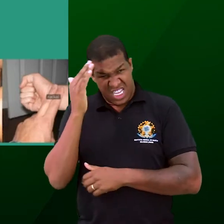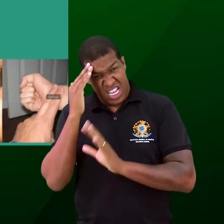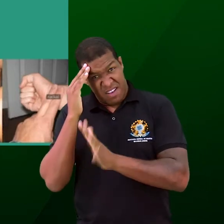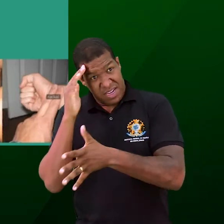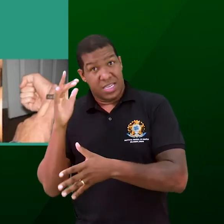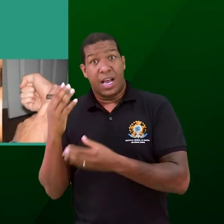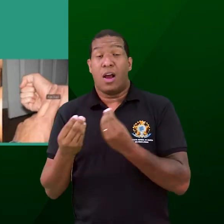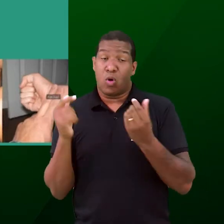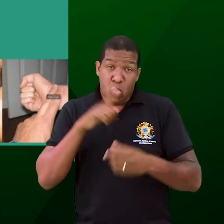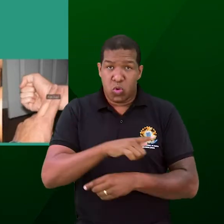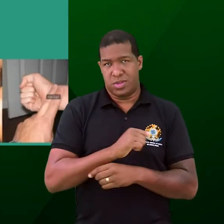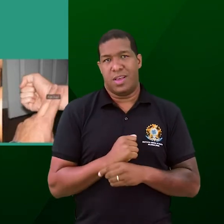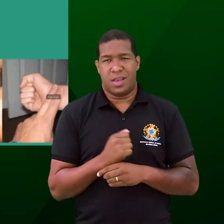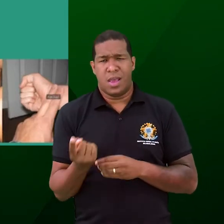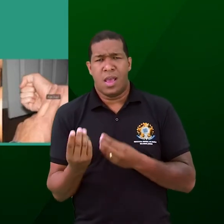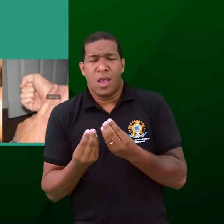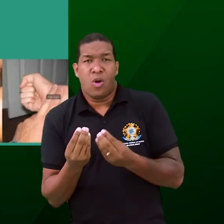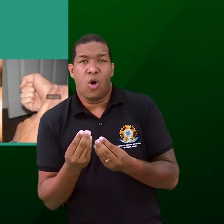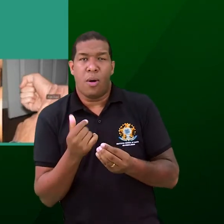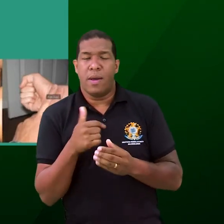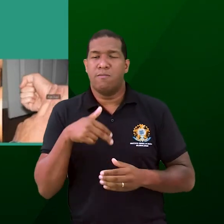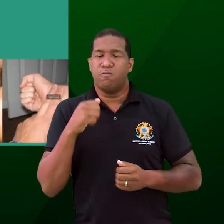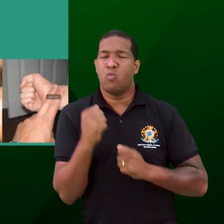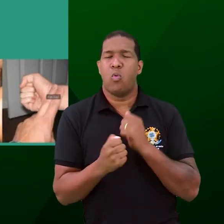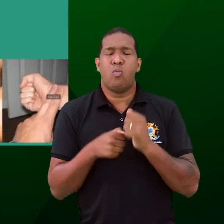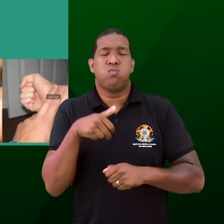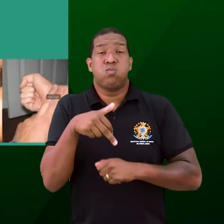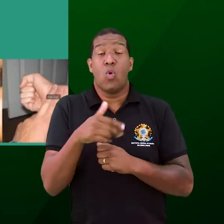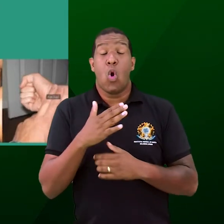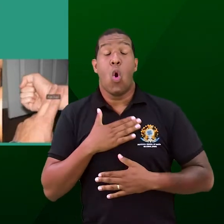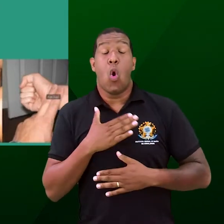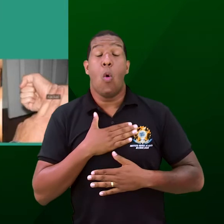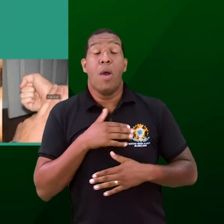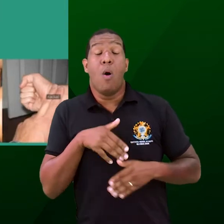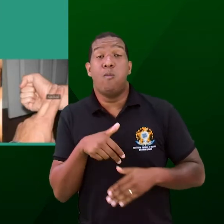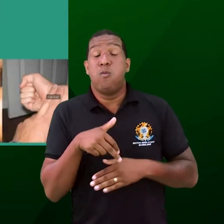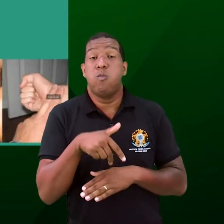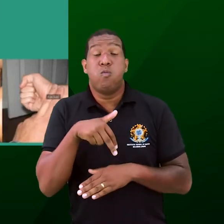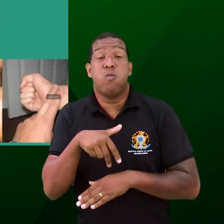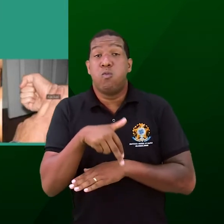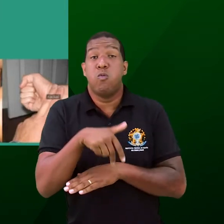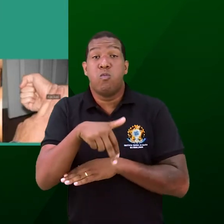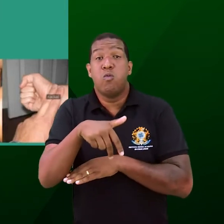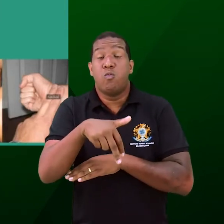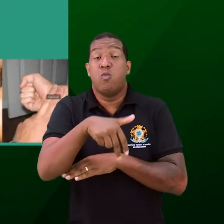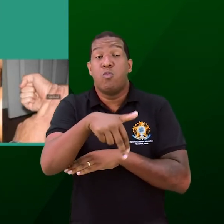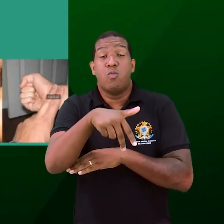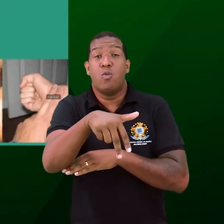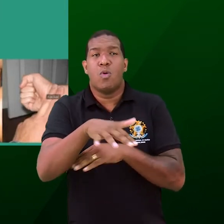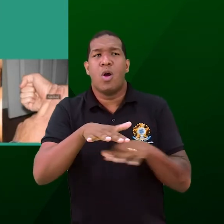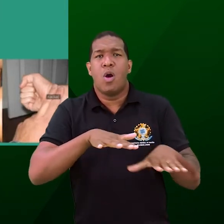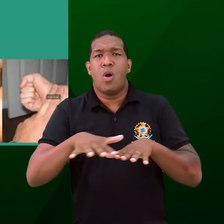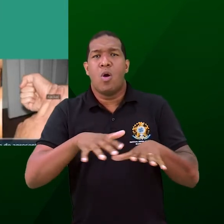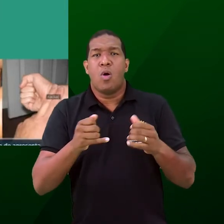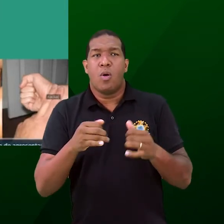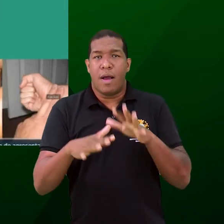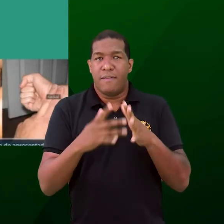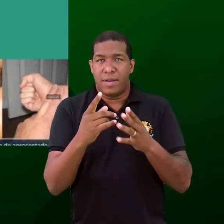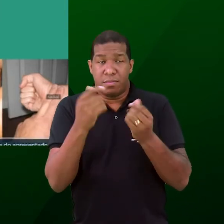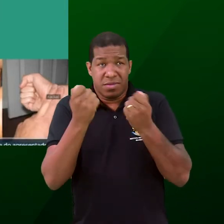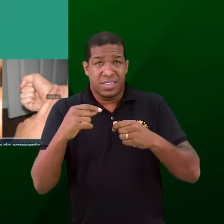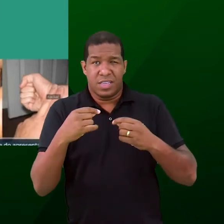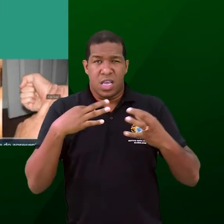caminhar normalmente, né? Não caminhar lá que parece que está passando mal, tá quase caindo, dá 2 passos, precisa sentar, não consegue